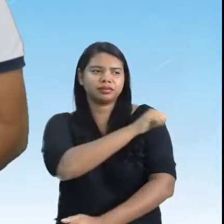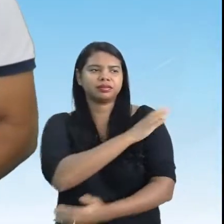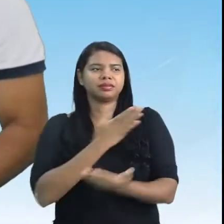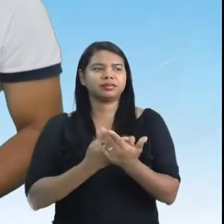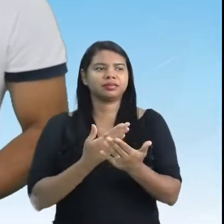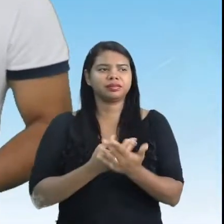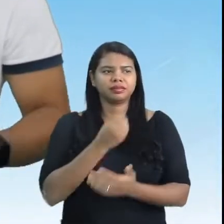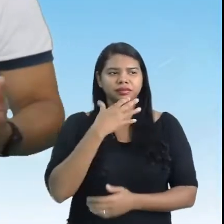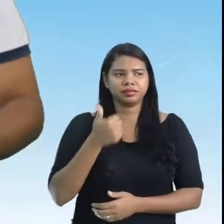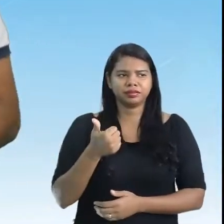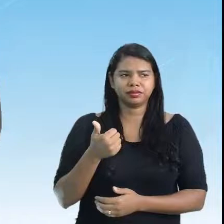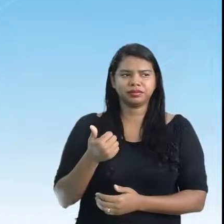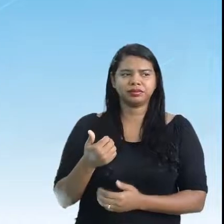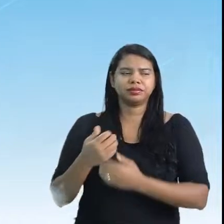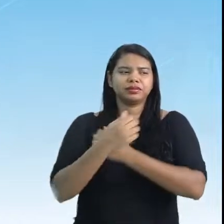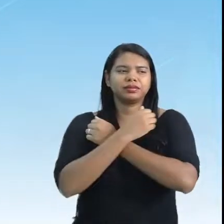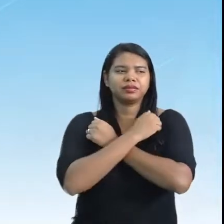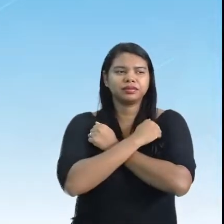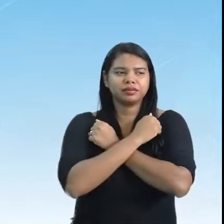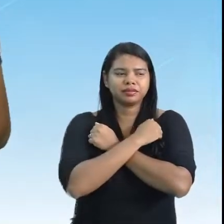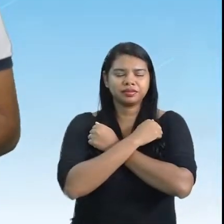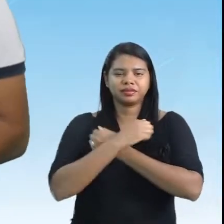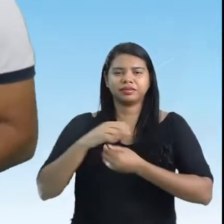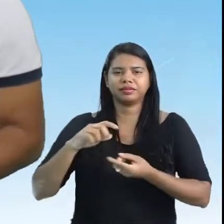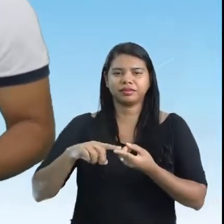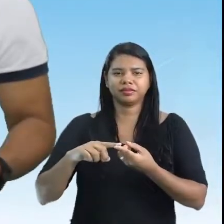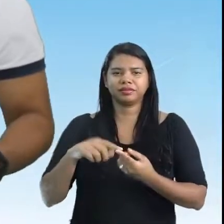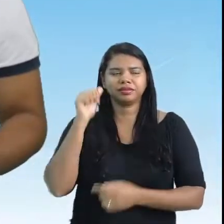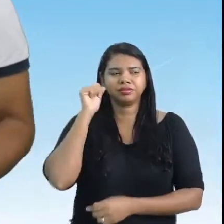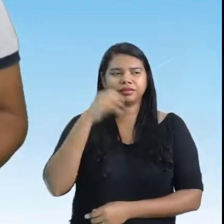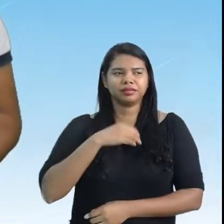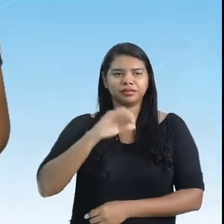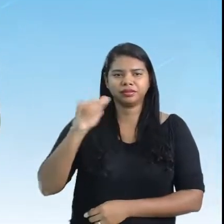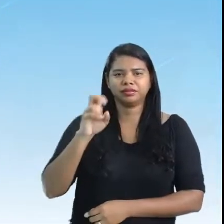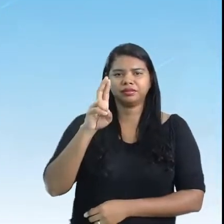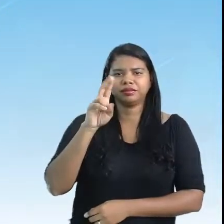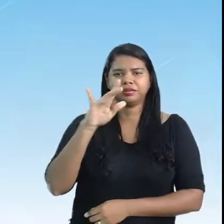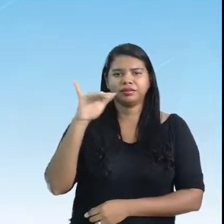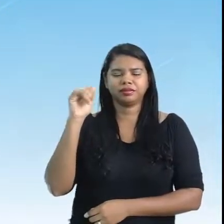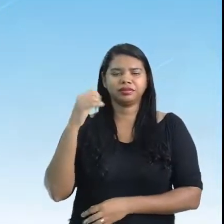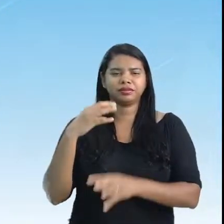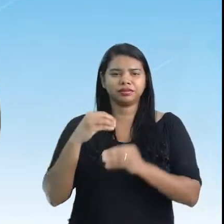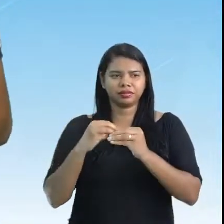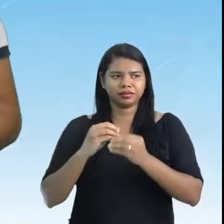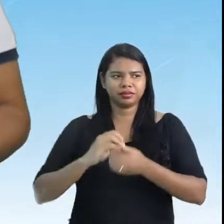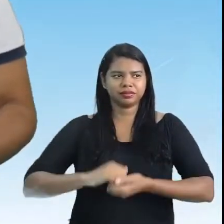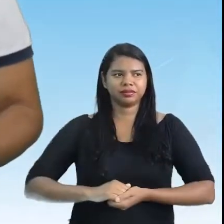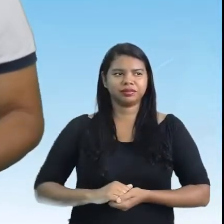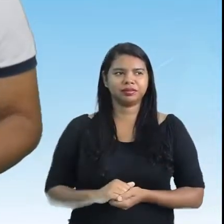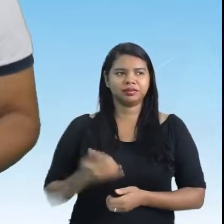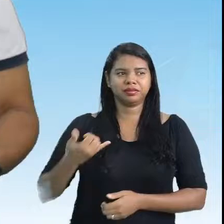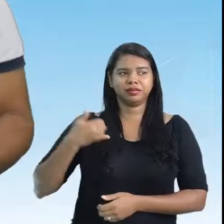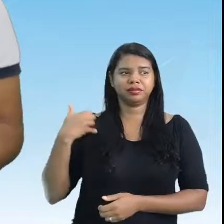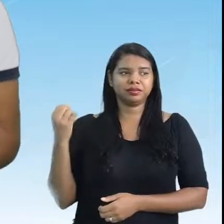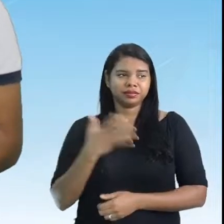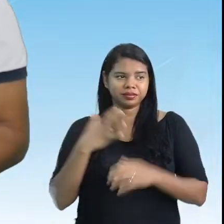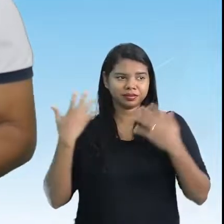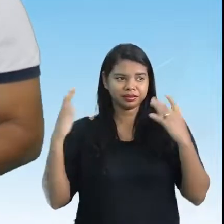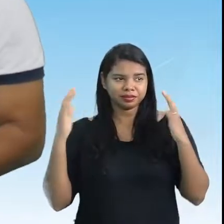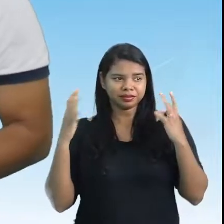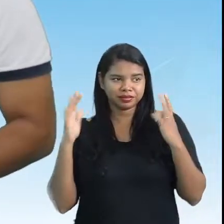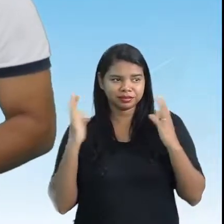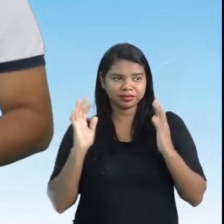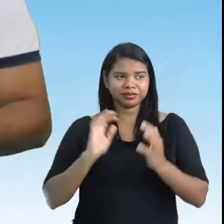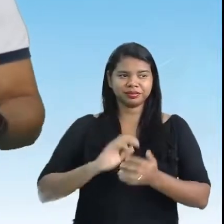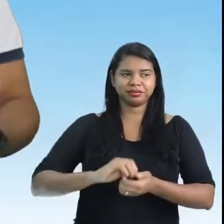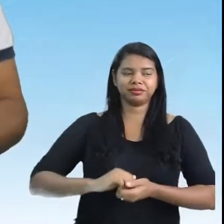com você? Eu quero dar um abração também, um alô para minha filha Júlia Cristevá, escritora, que hoje está completando idade nova